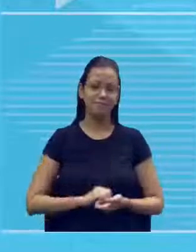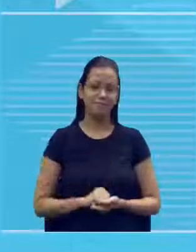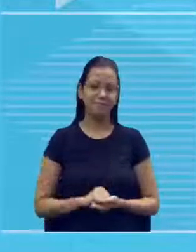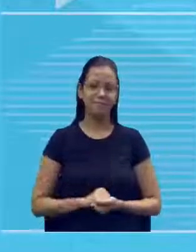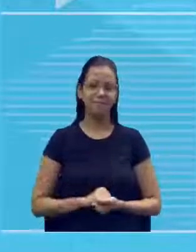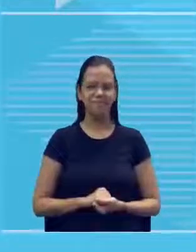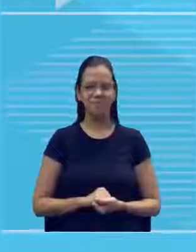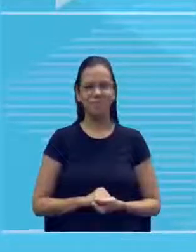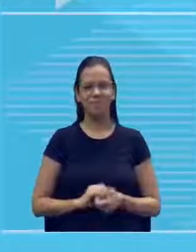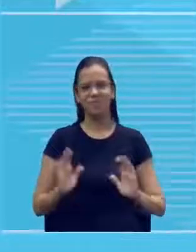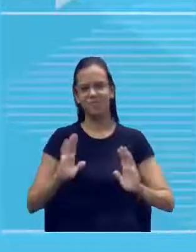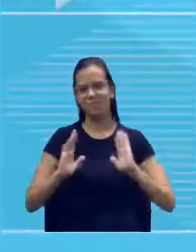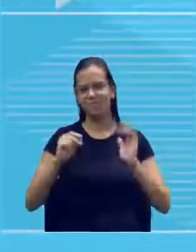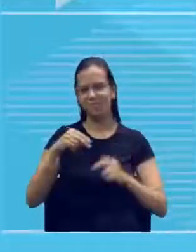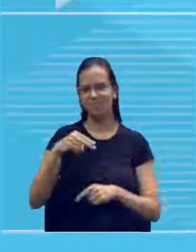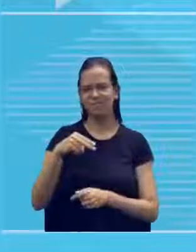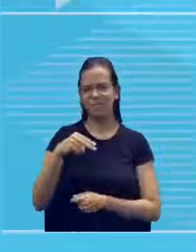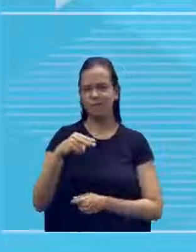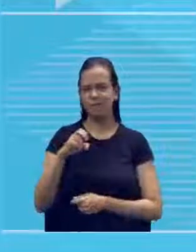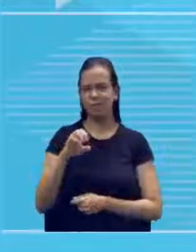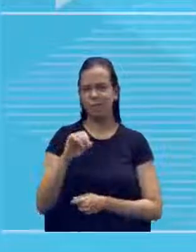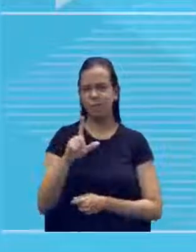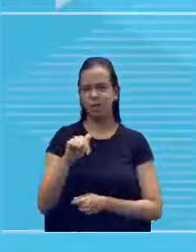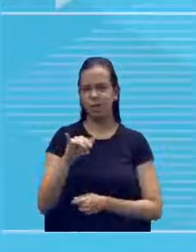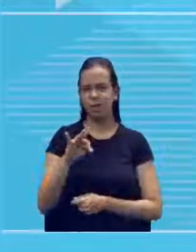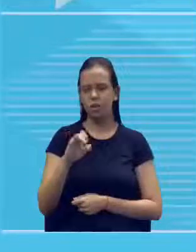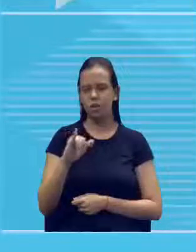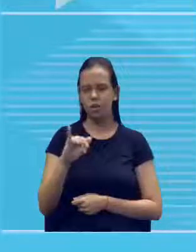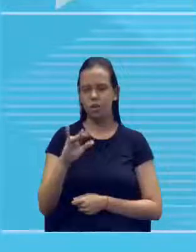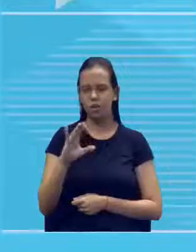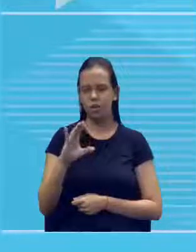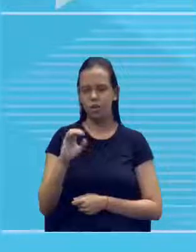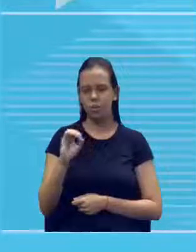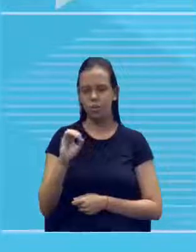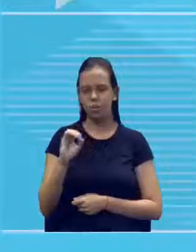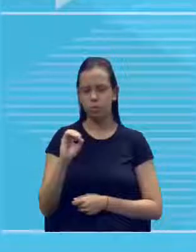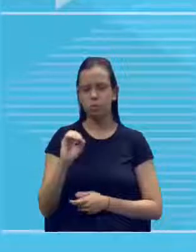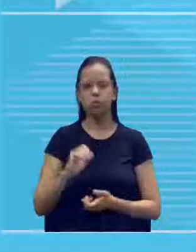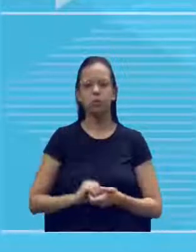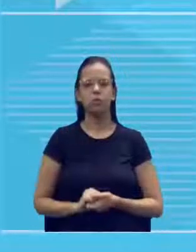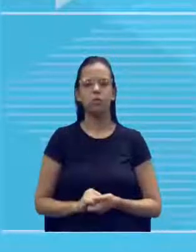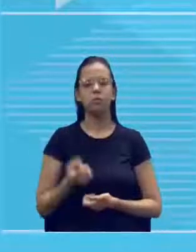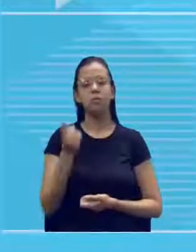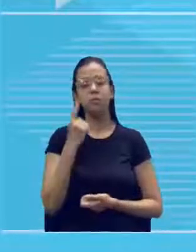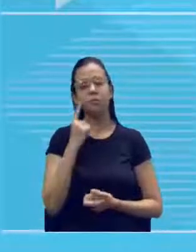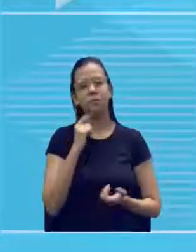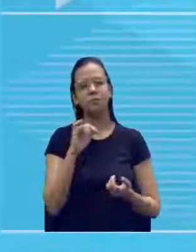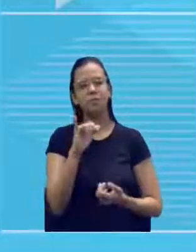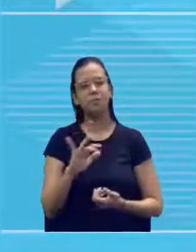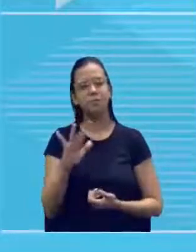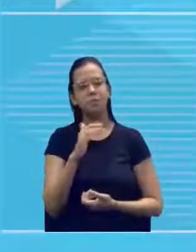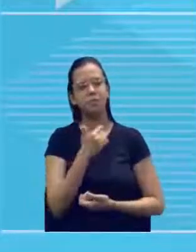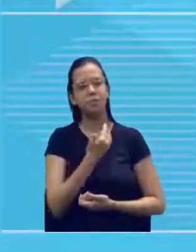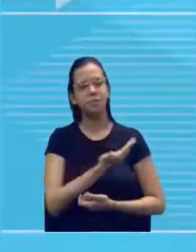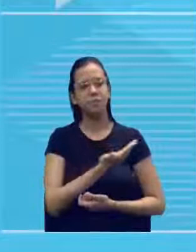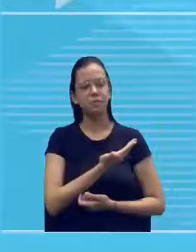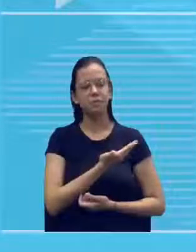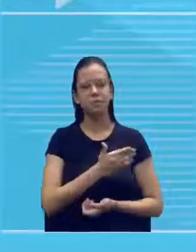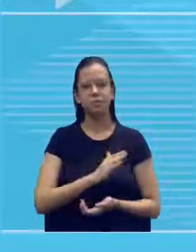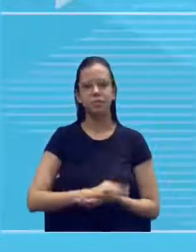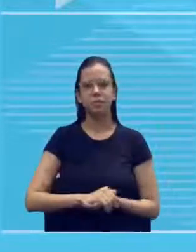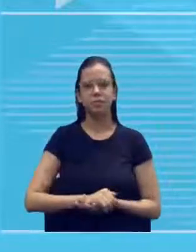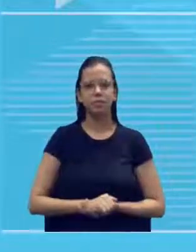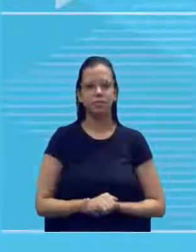O período neolítico, turma, olha aí as pinturas, né? Continuam as pinturas rupestres no período